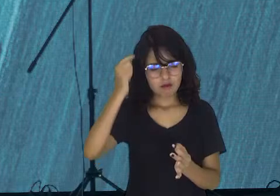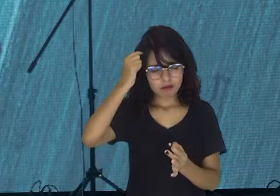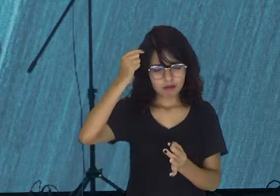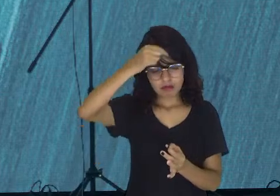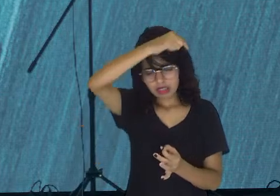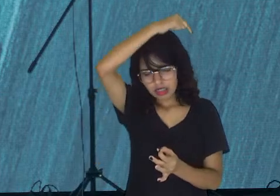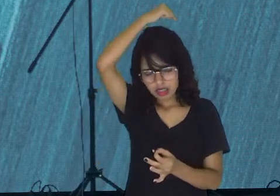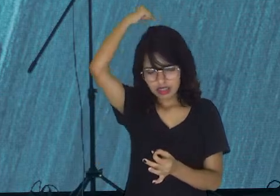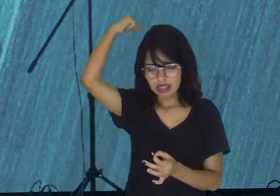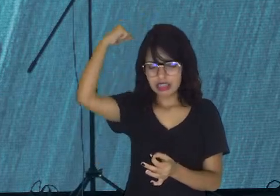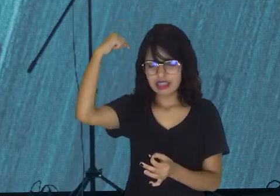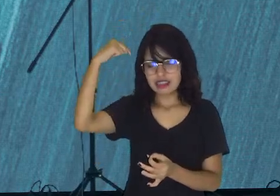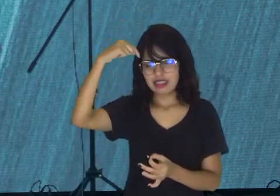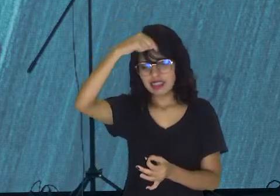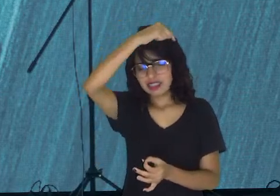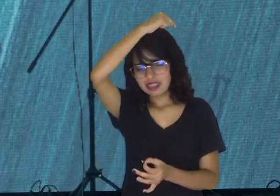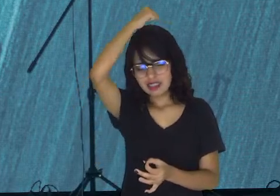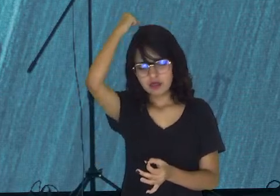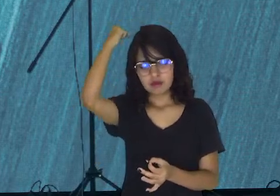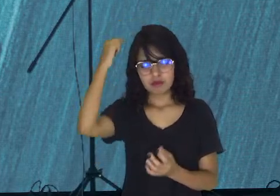divina fé.